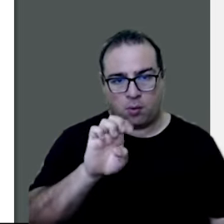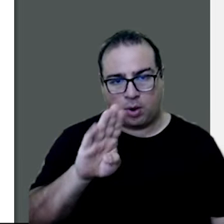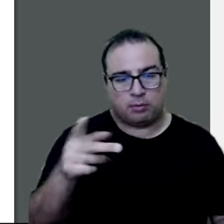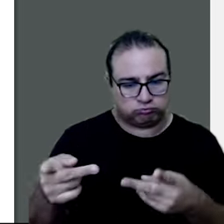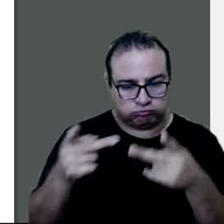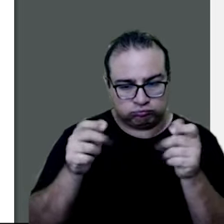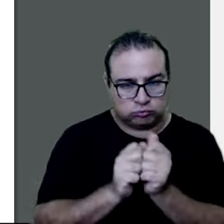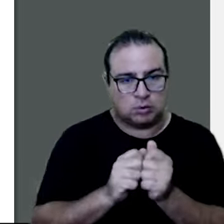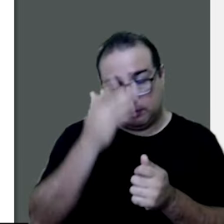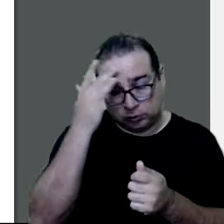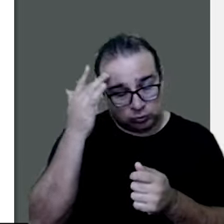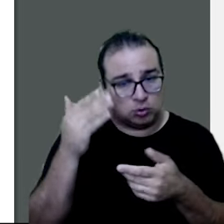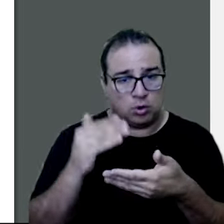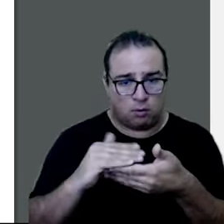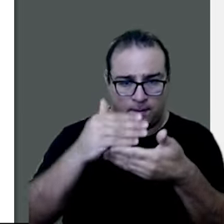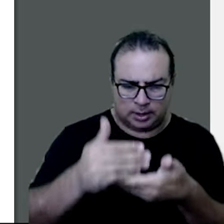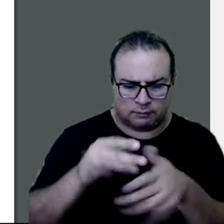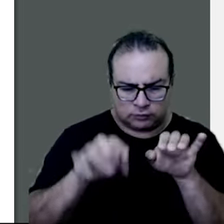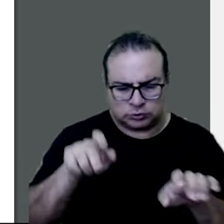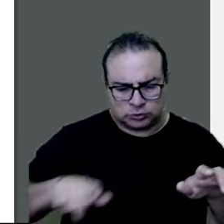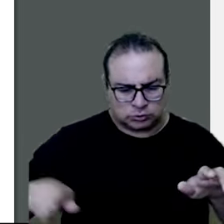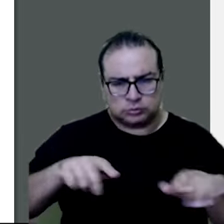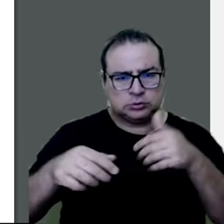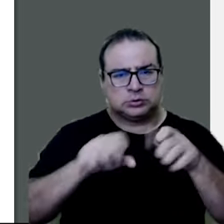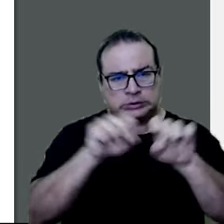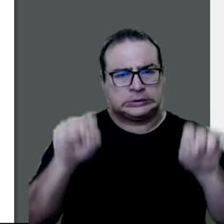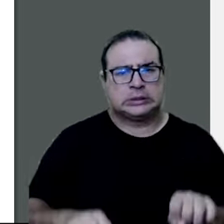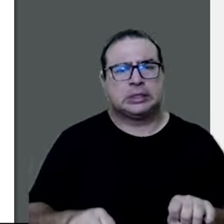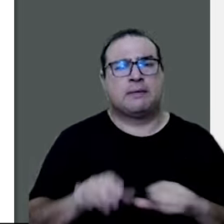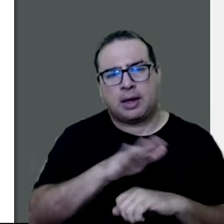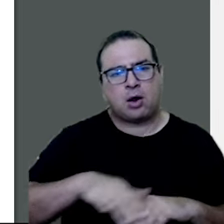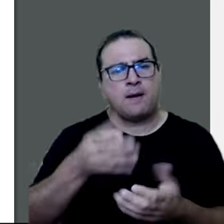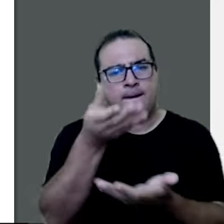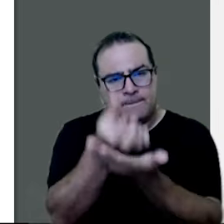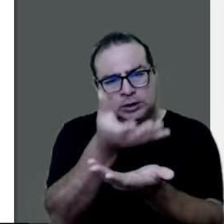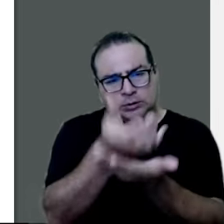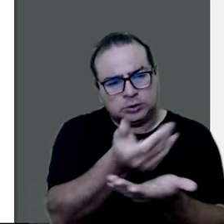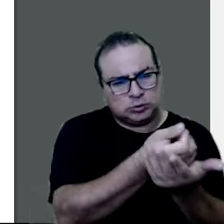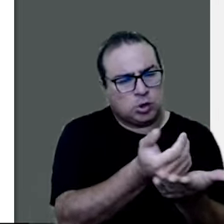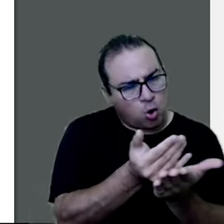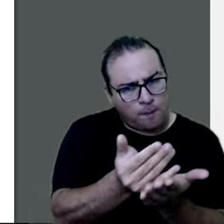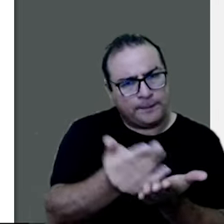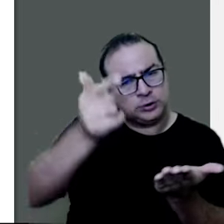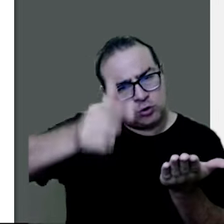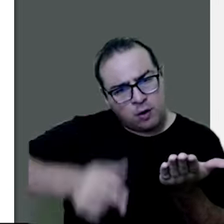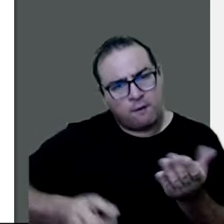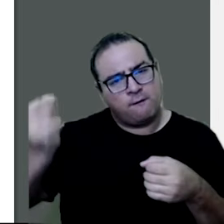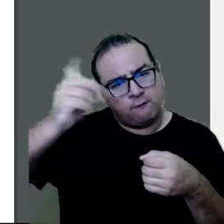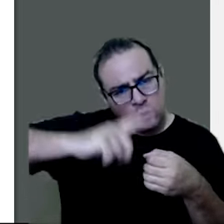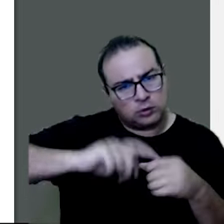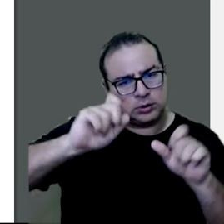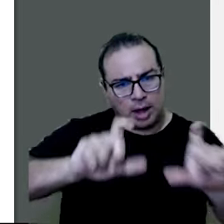chamando né a máquina da pessoa e aí o sistema você aqui é a parte de instalação né então ele reinicia depois que